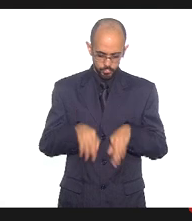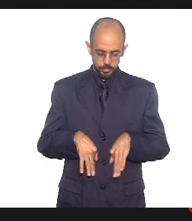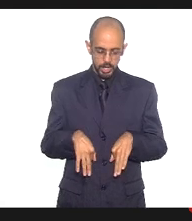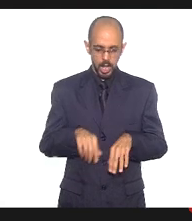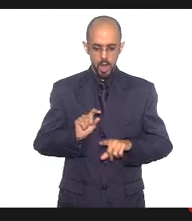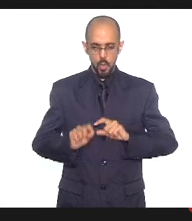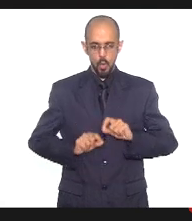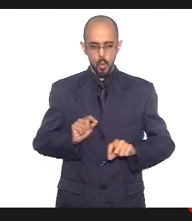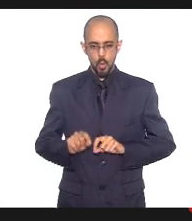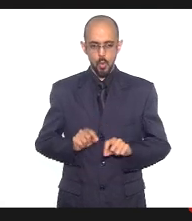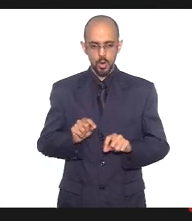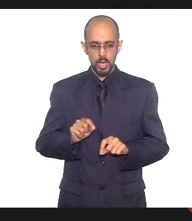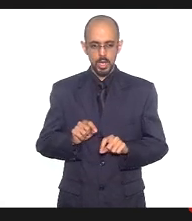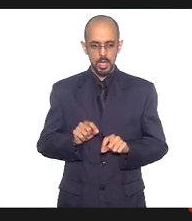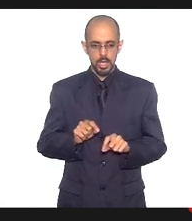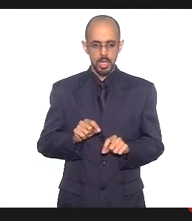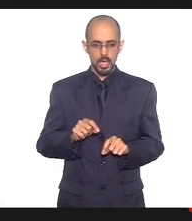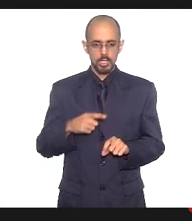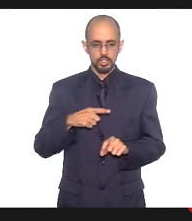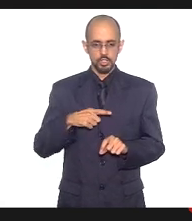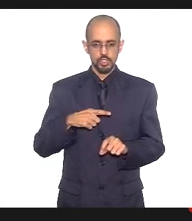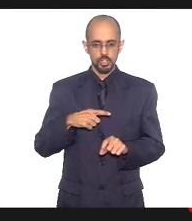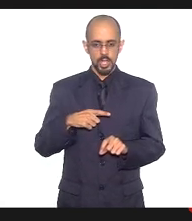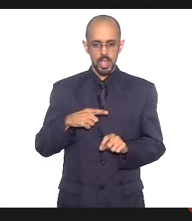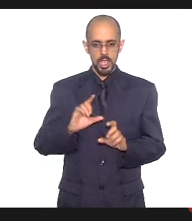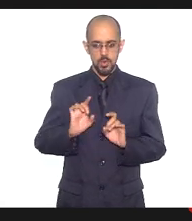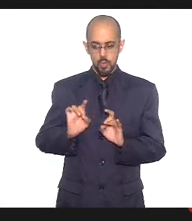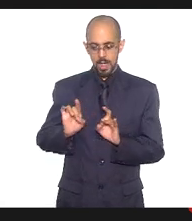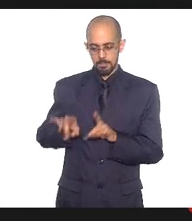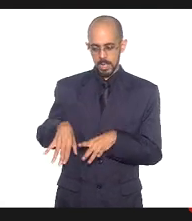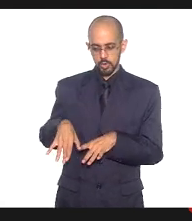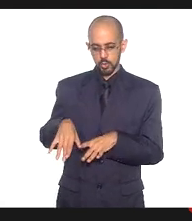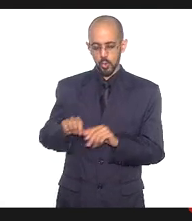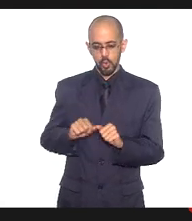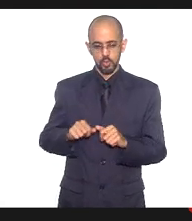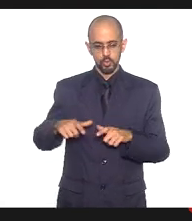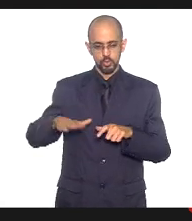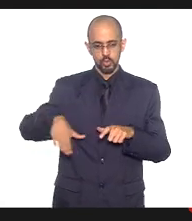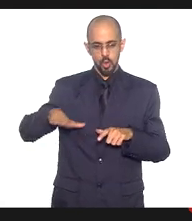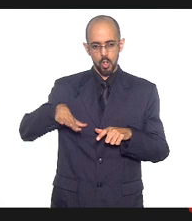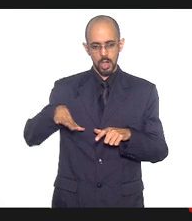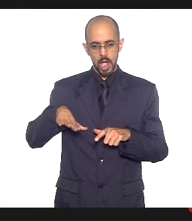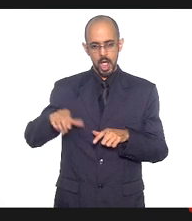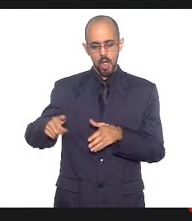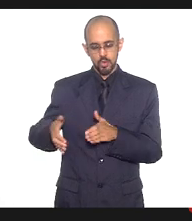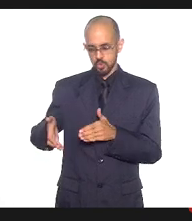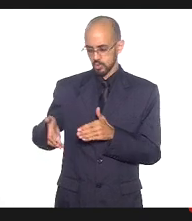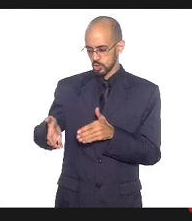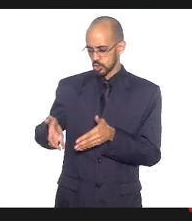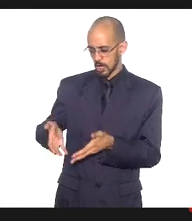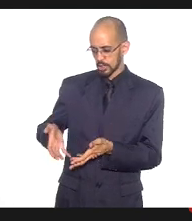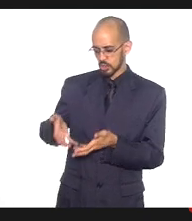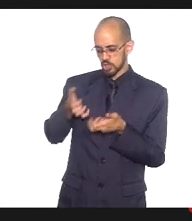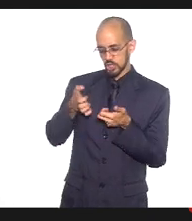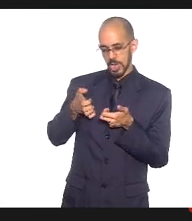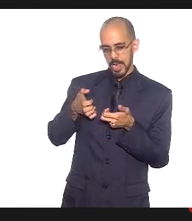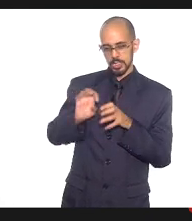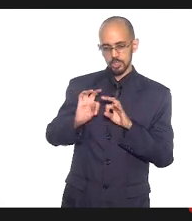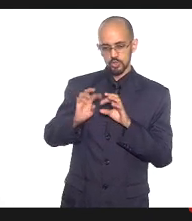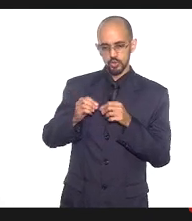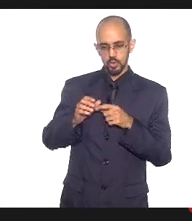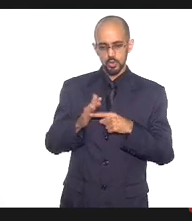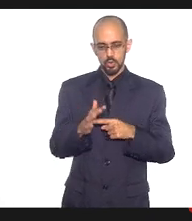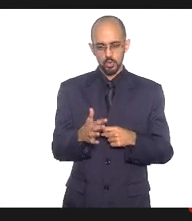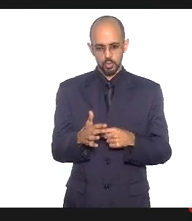naturalmente, culmina com o abandono do campo, com a remoção dos equipamentos e devolução